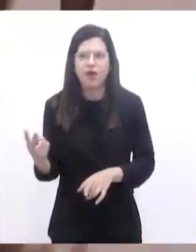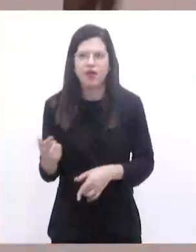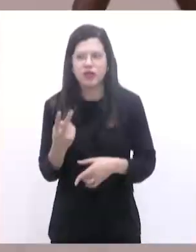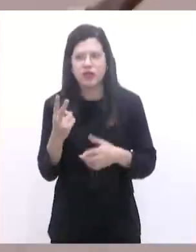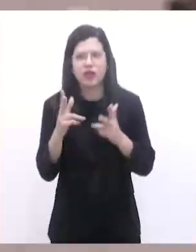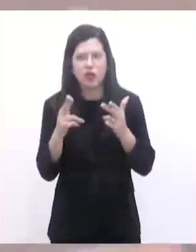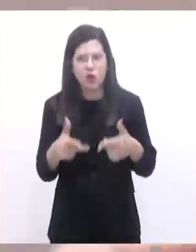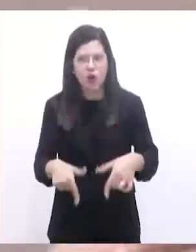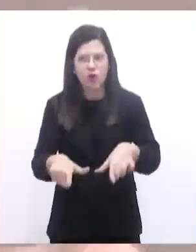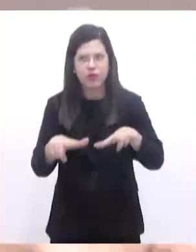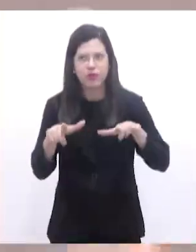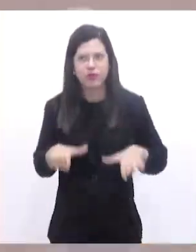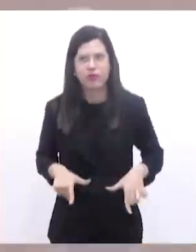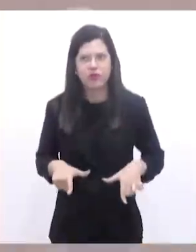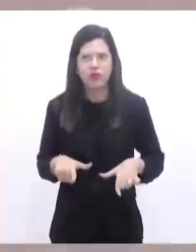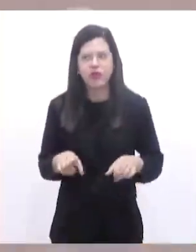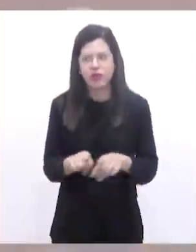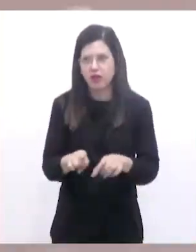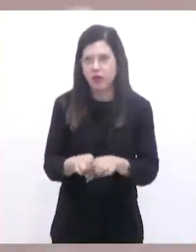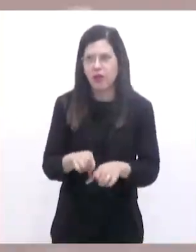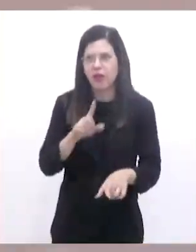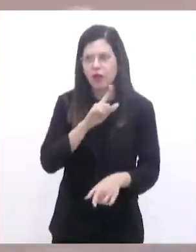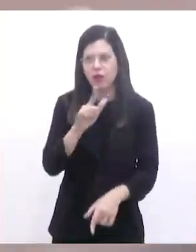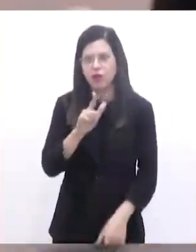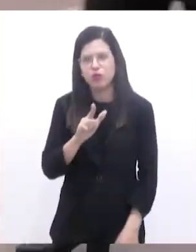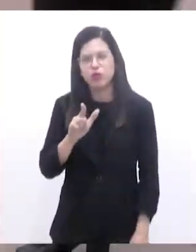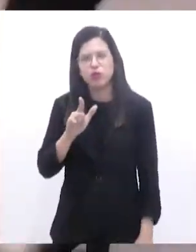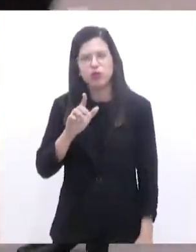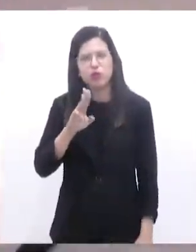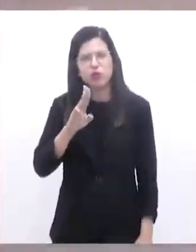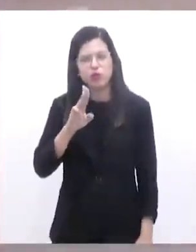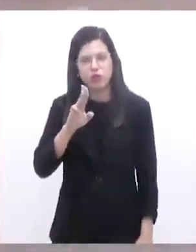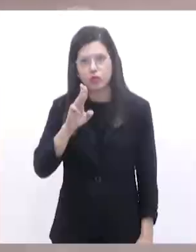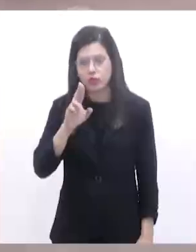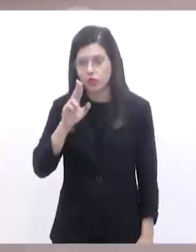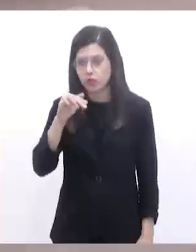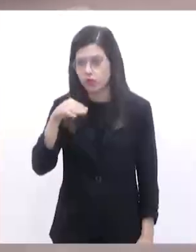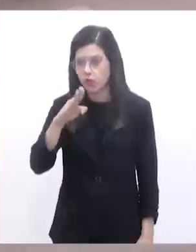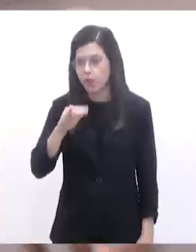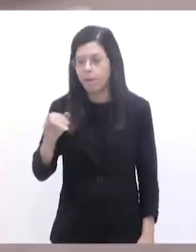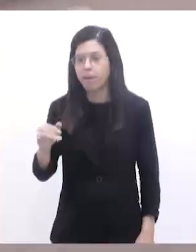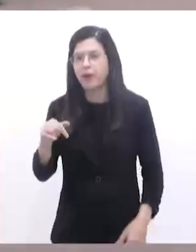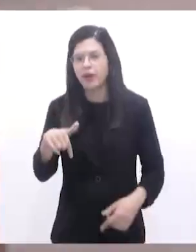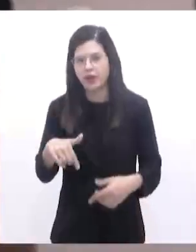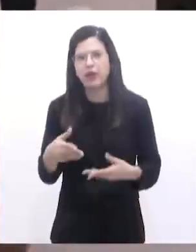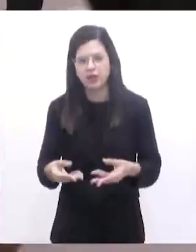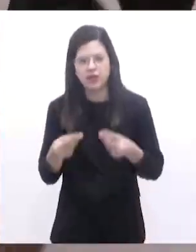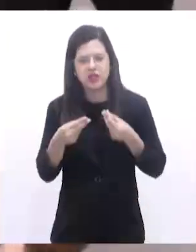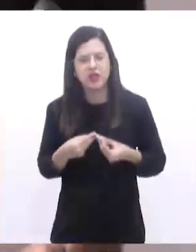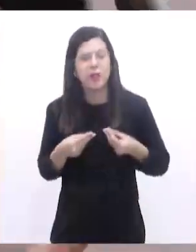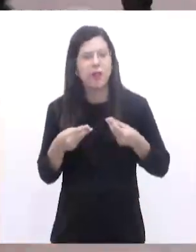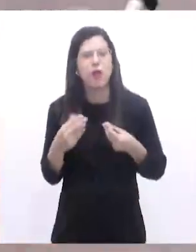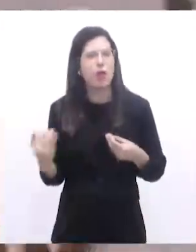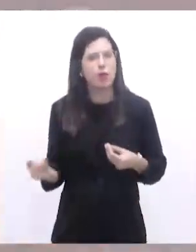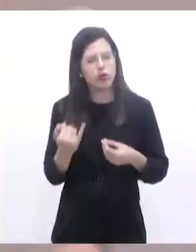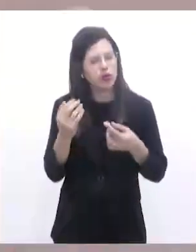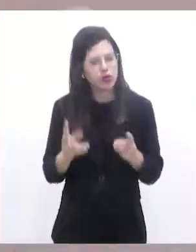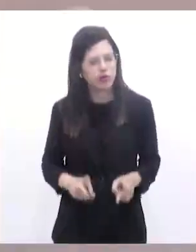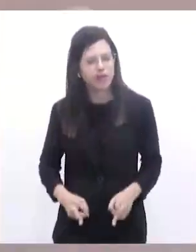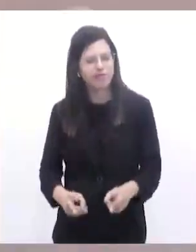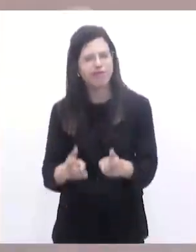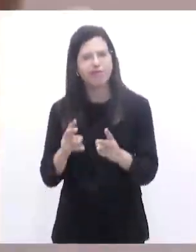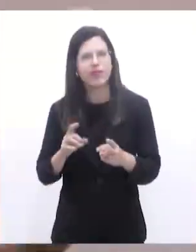Eloneida Studart e o Zumbi dos Palmares, que a gente também recebeu, é muito importante para a gente seguir. E cada apoio